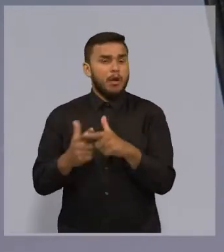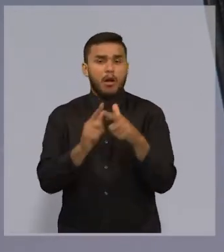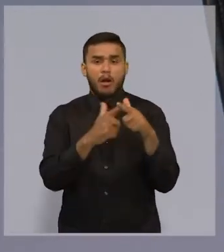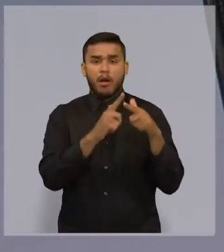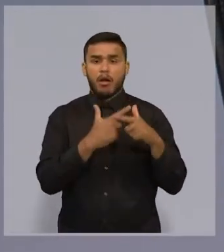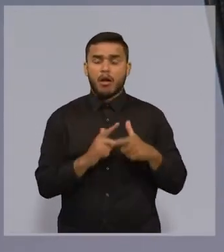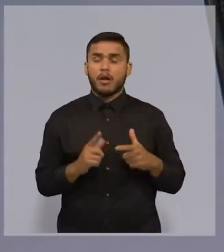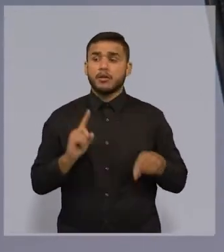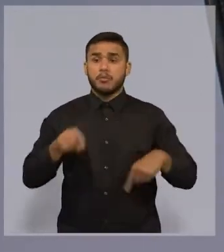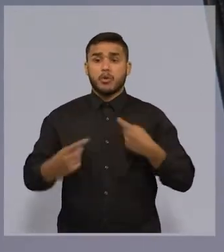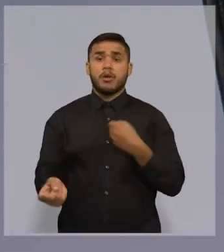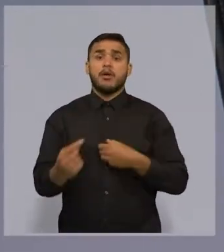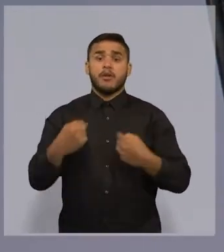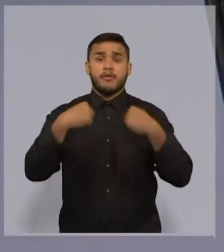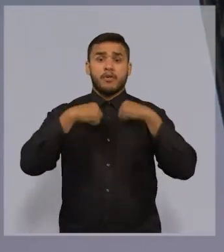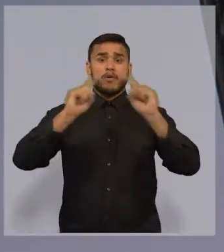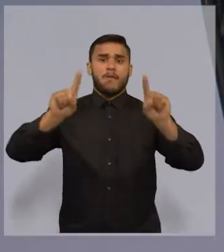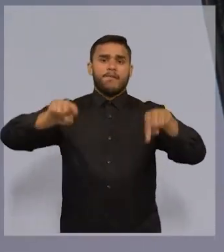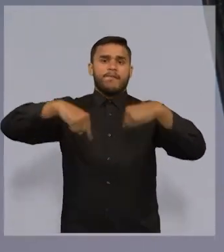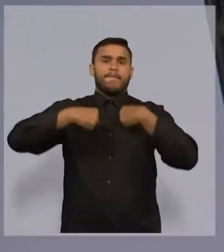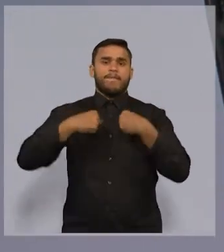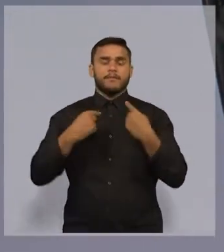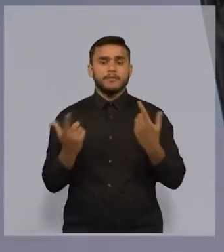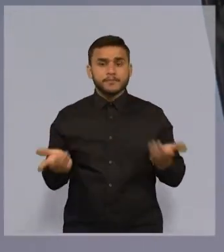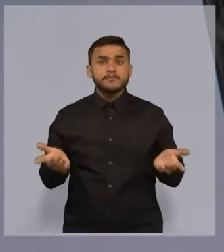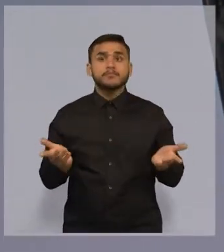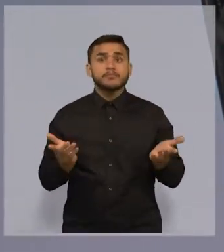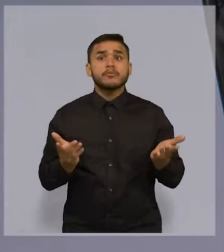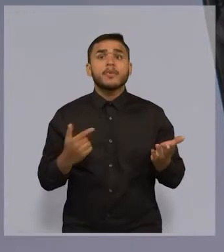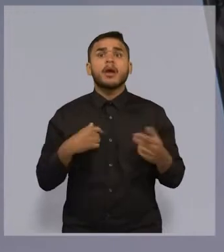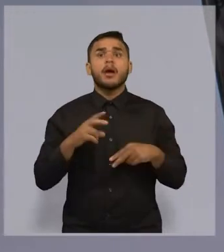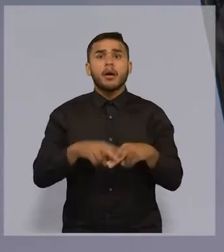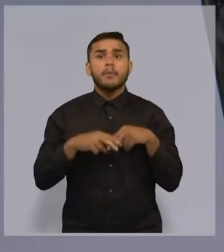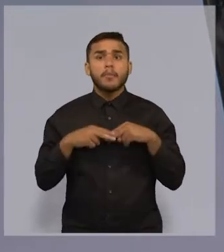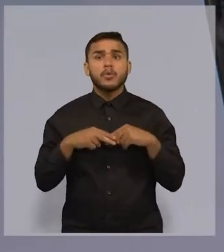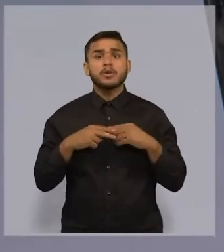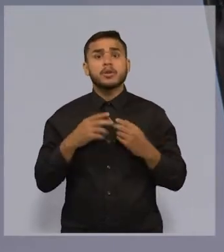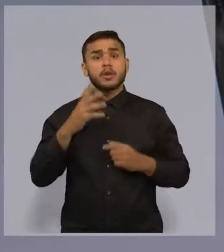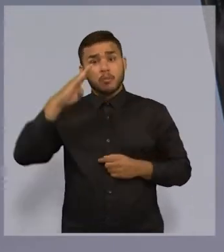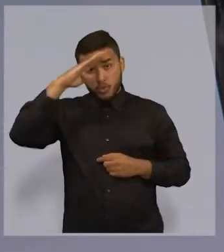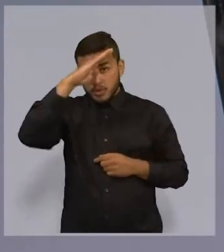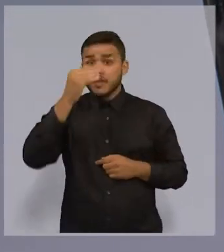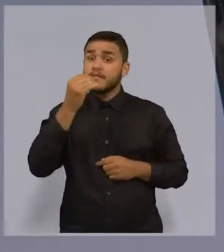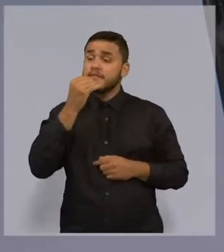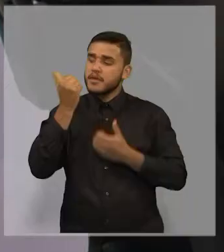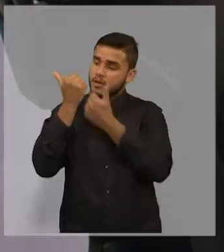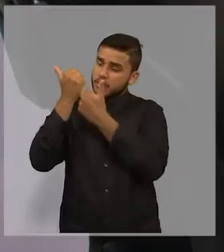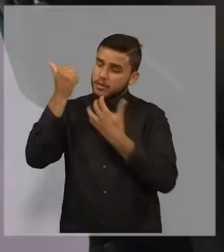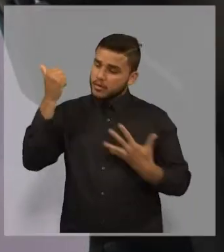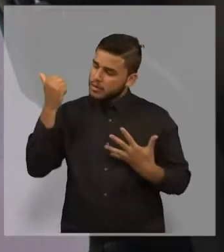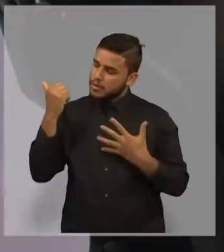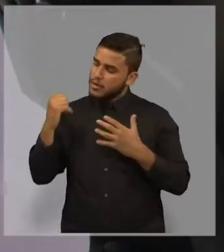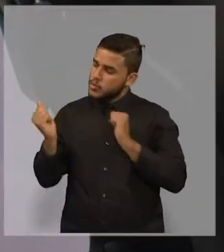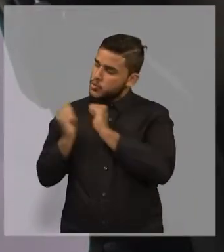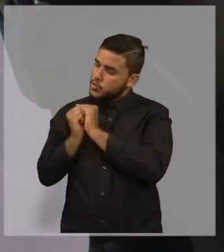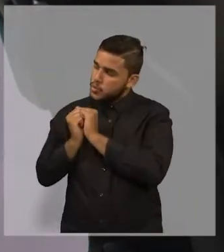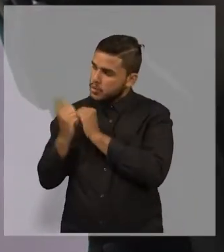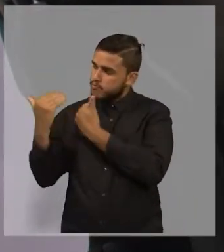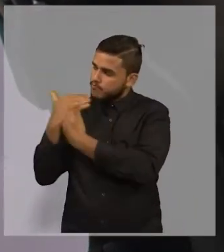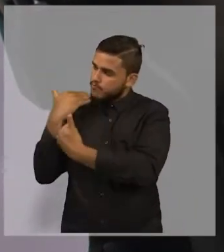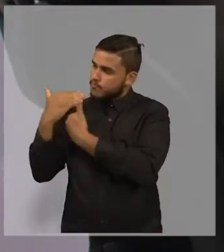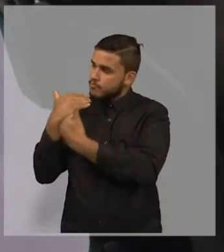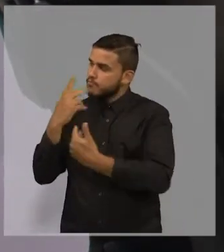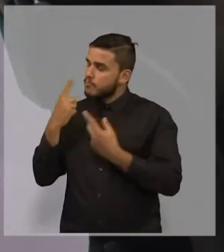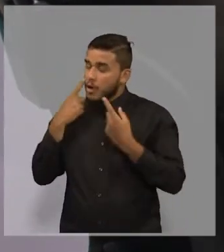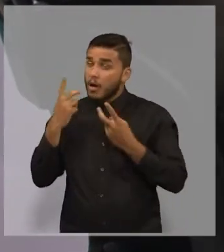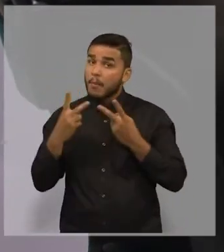toma outra dimensão e depois vai voltar contra você. Tem que ter, eu acho que está faltando para ele, um assessor que possa